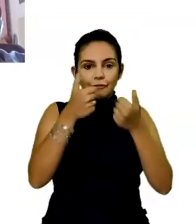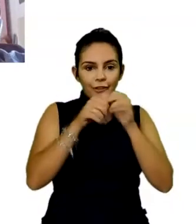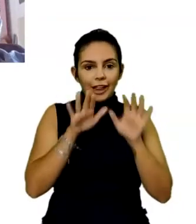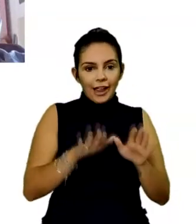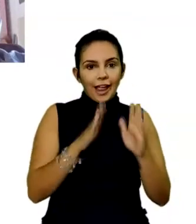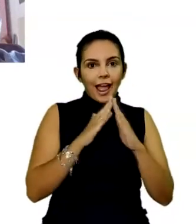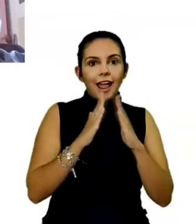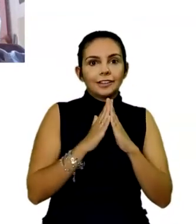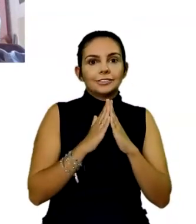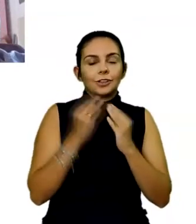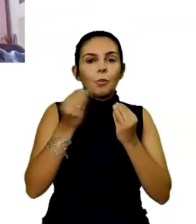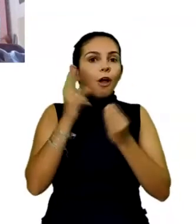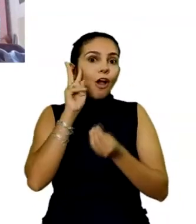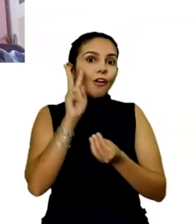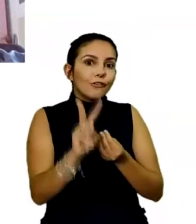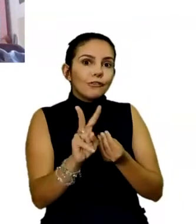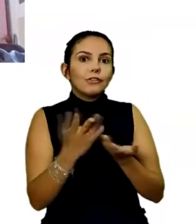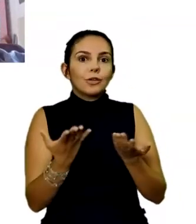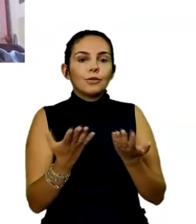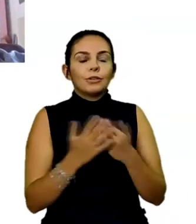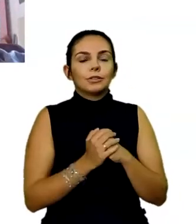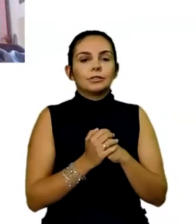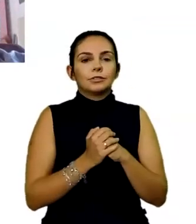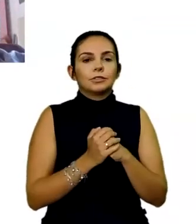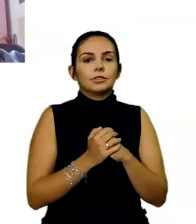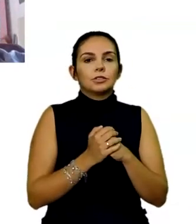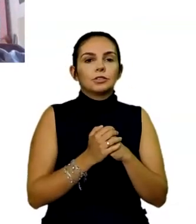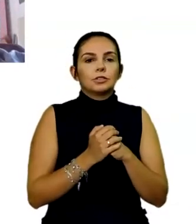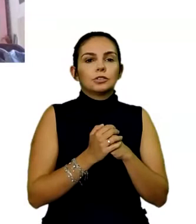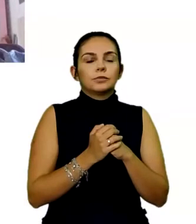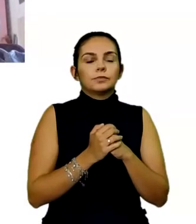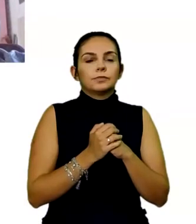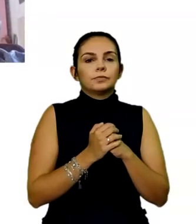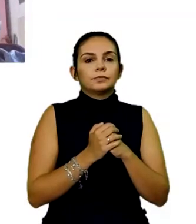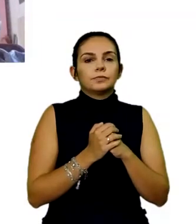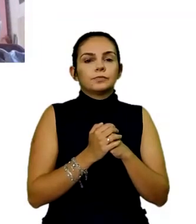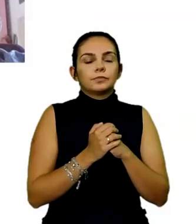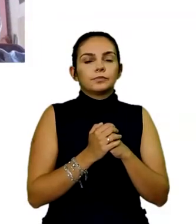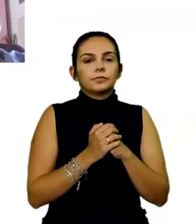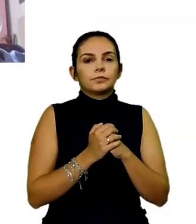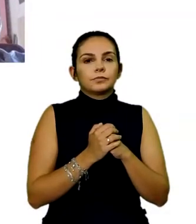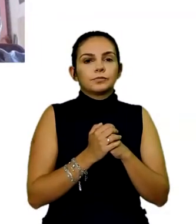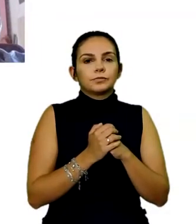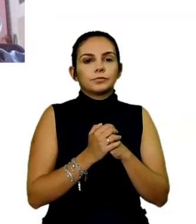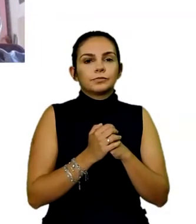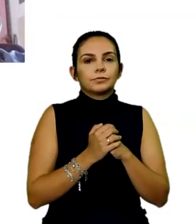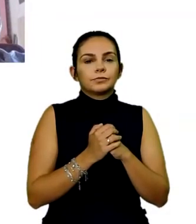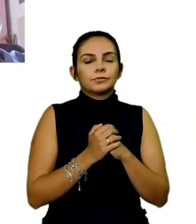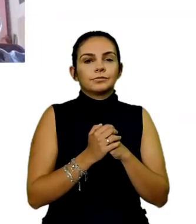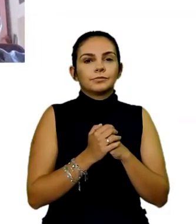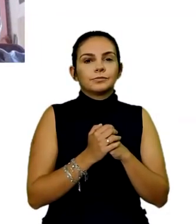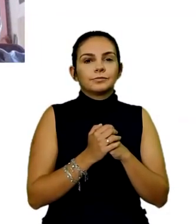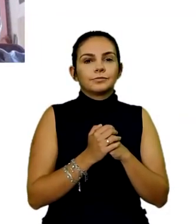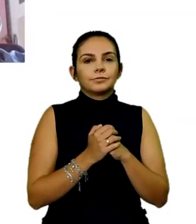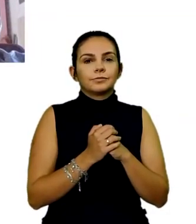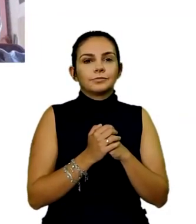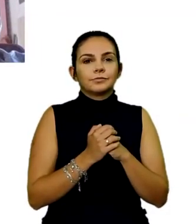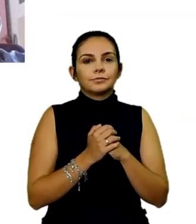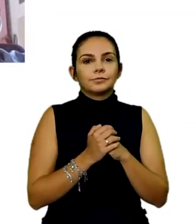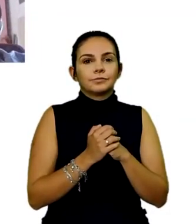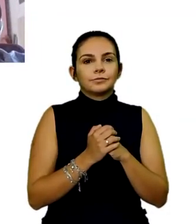Juiz de Fora? Como é que vocês encararam esse momento e também o processo de criação nesse período?